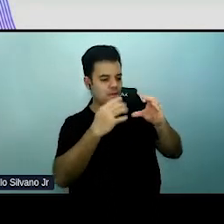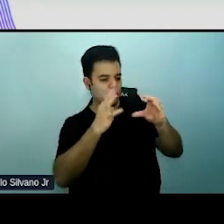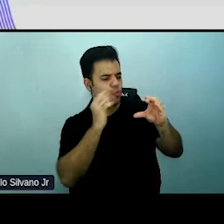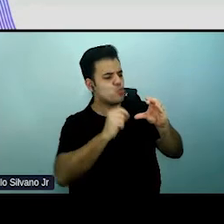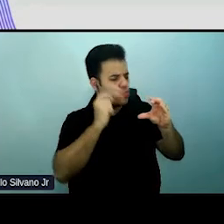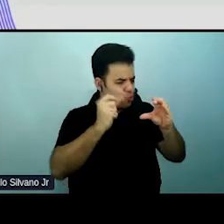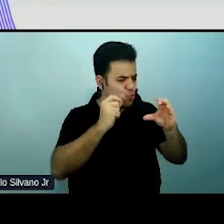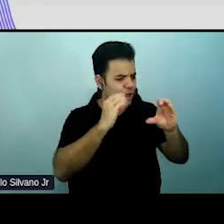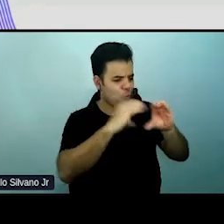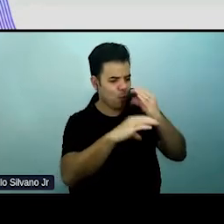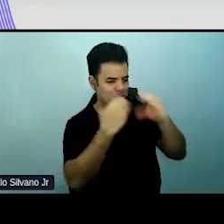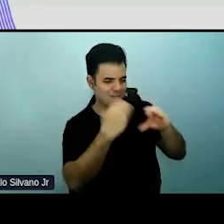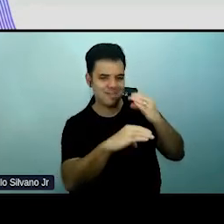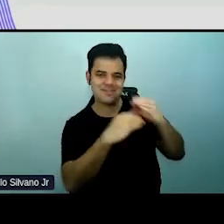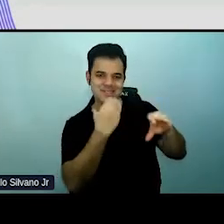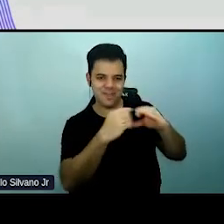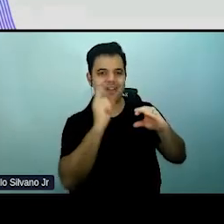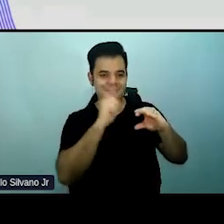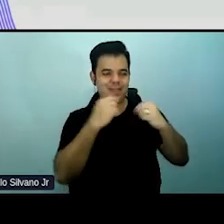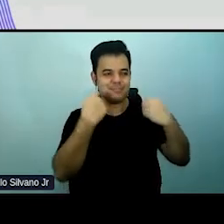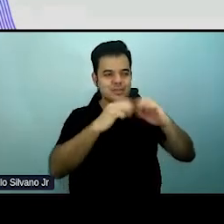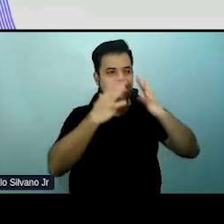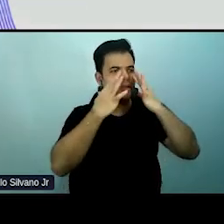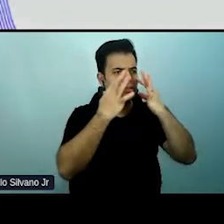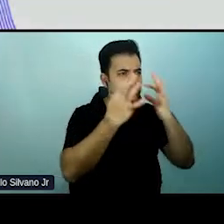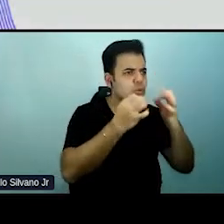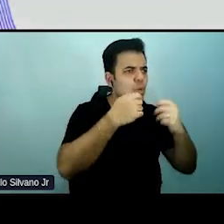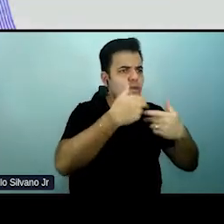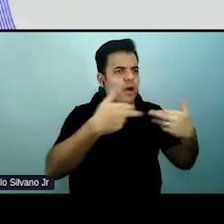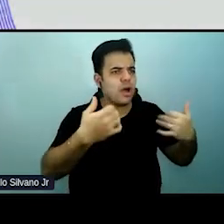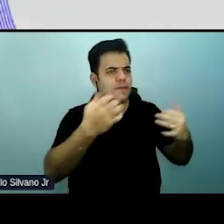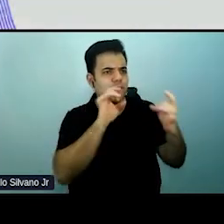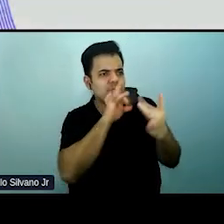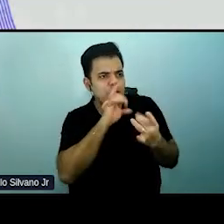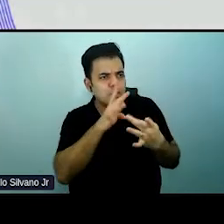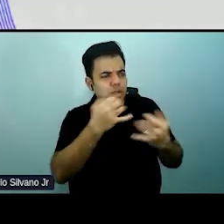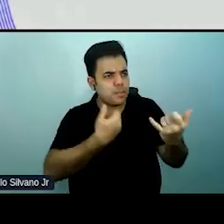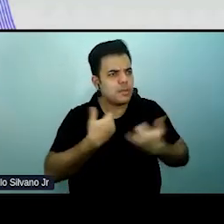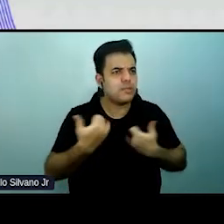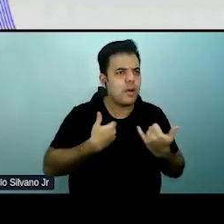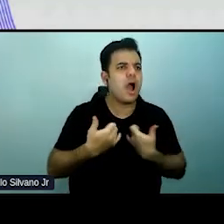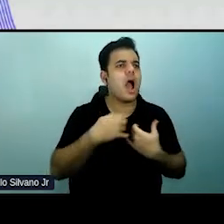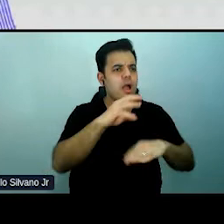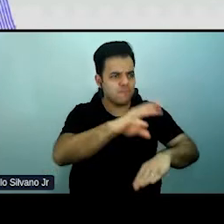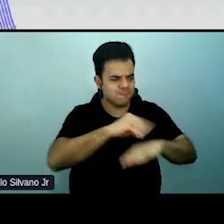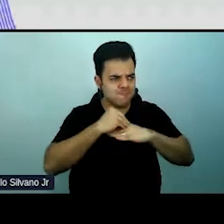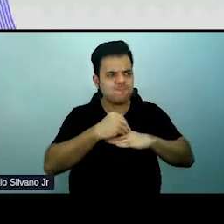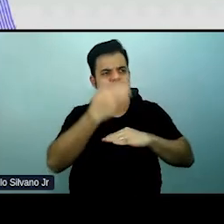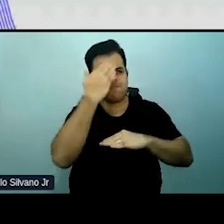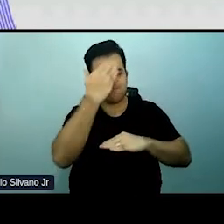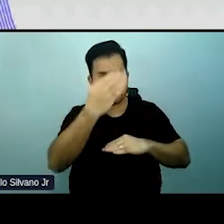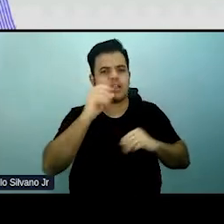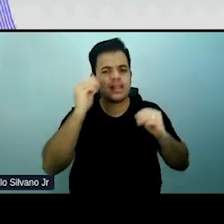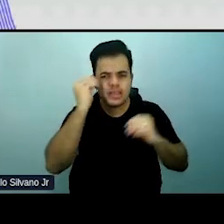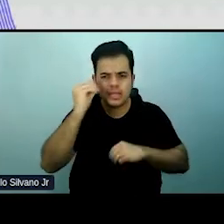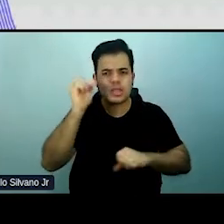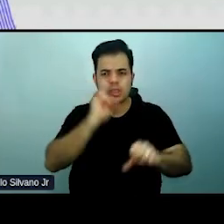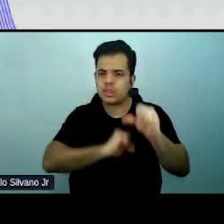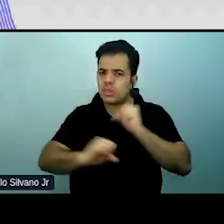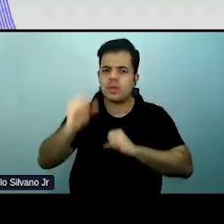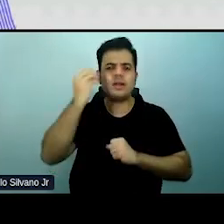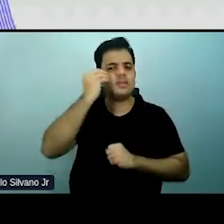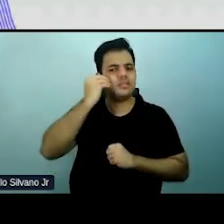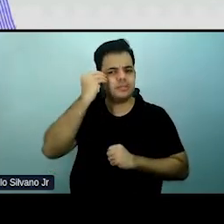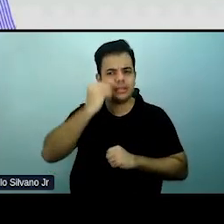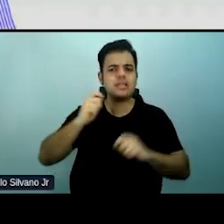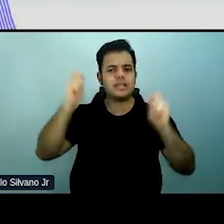tentando, com base no que a gente escuta, nos feedbacks que a gente coleta, tentar tornar a experiência o mais agradável